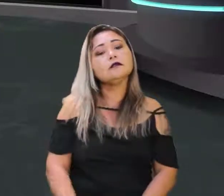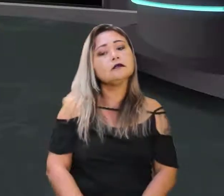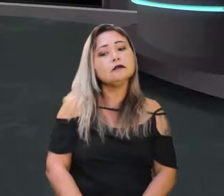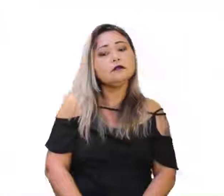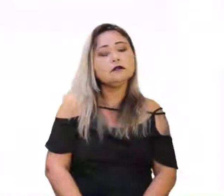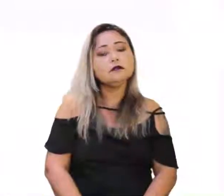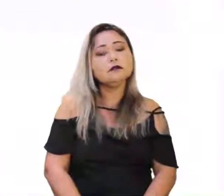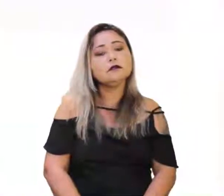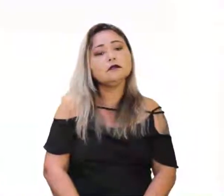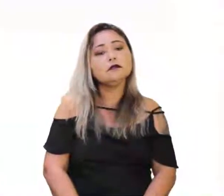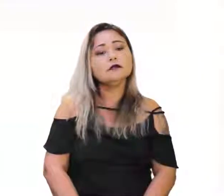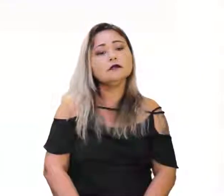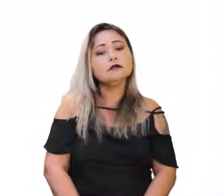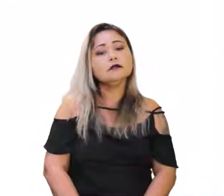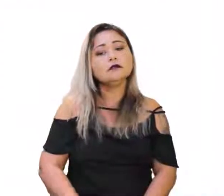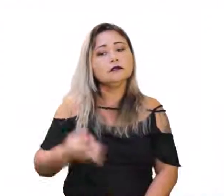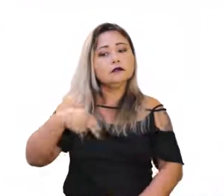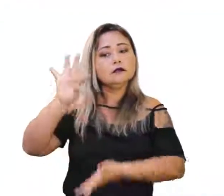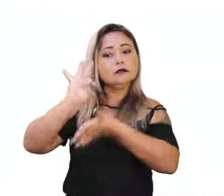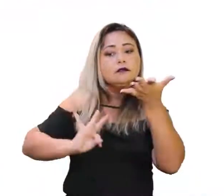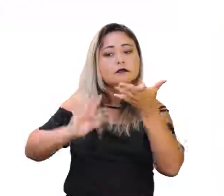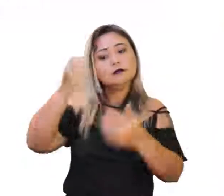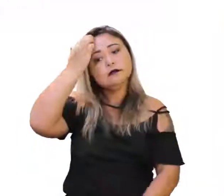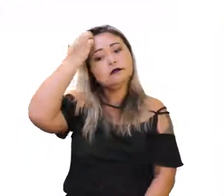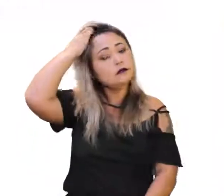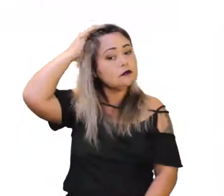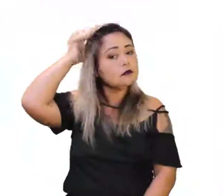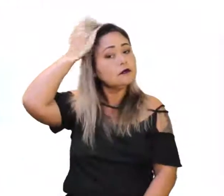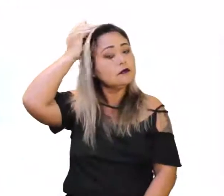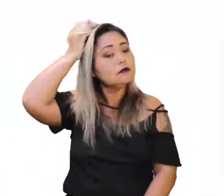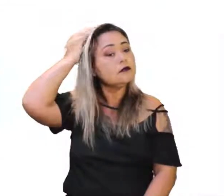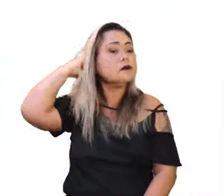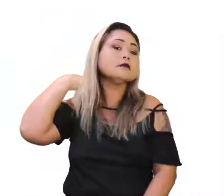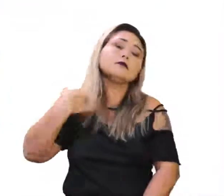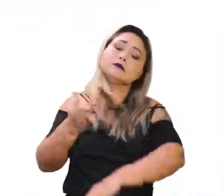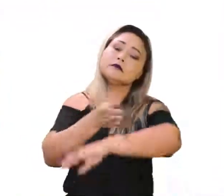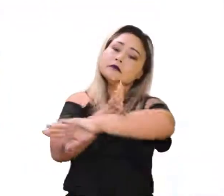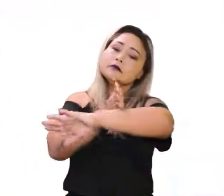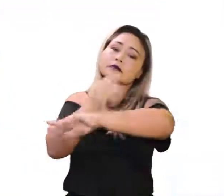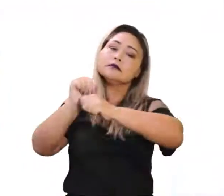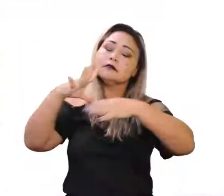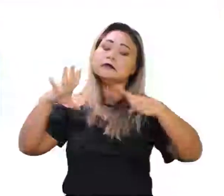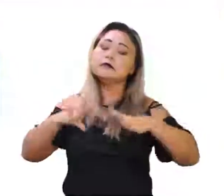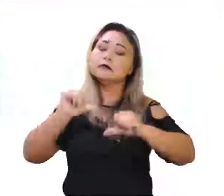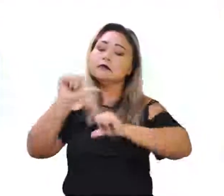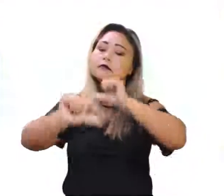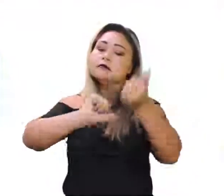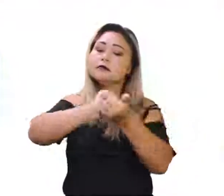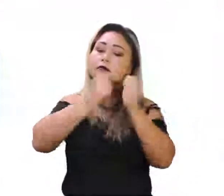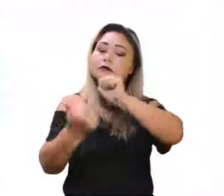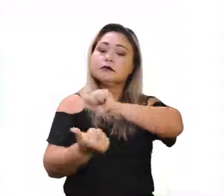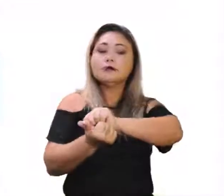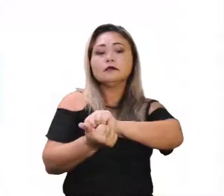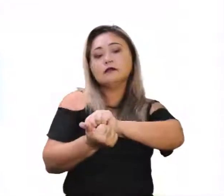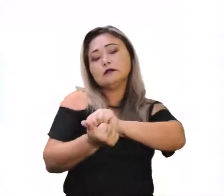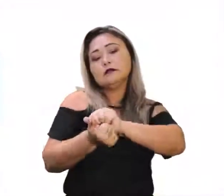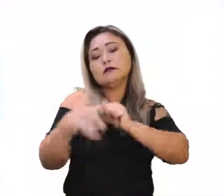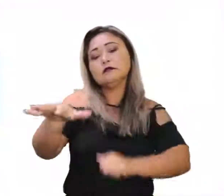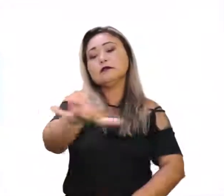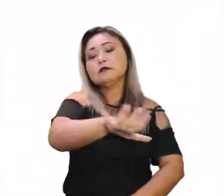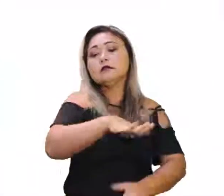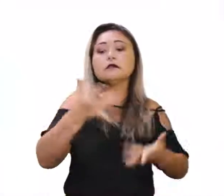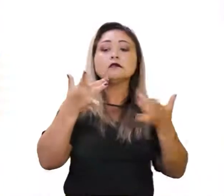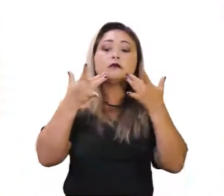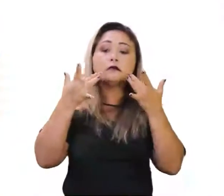Exato. Então, vamos dar sequência no texto? Na Idade Média, a cidade foi transformada em